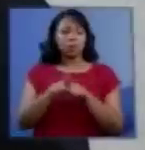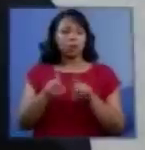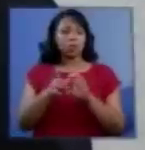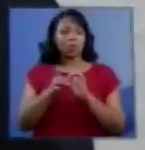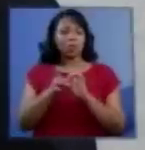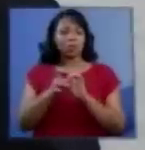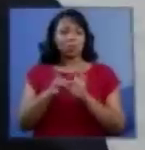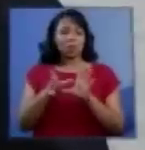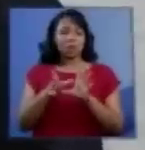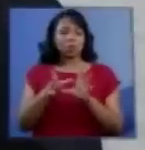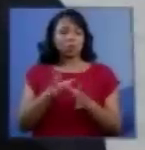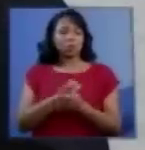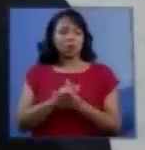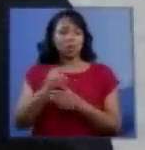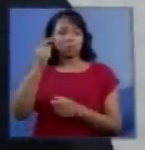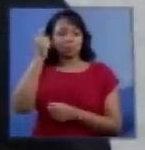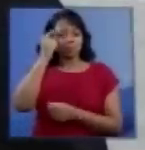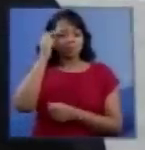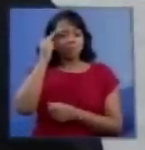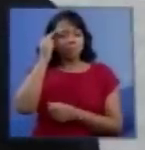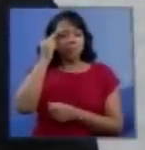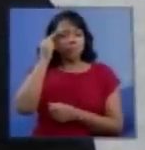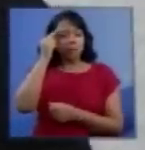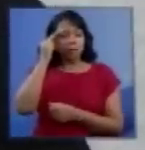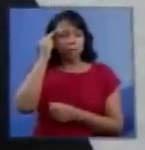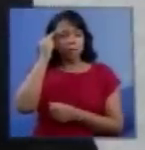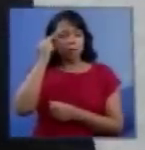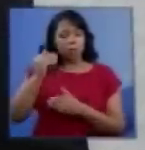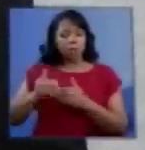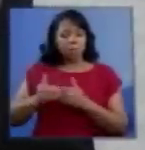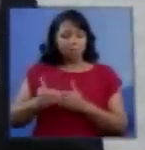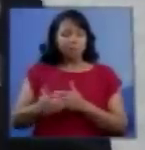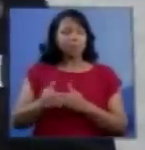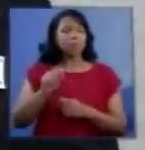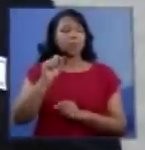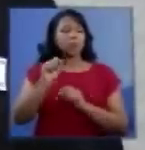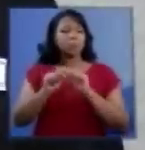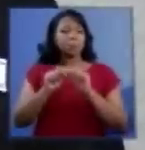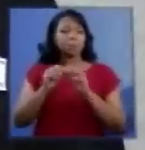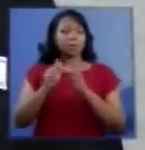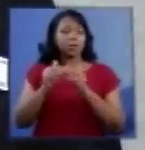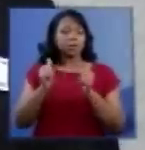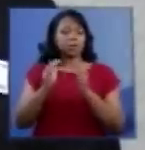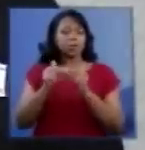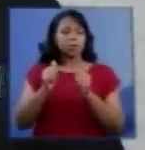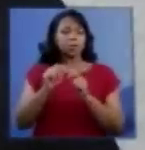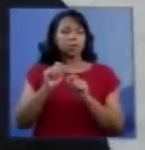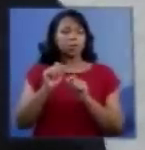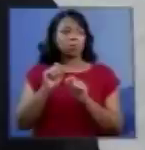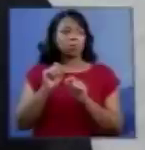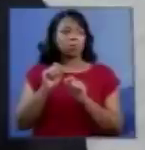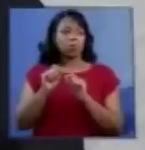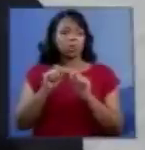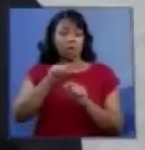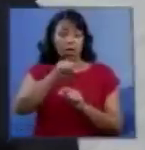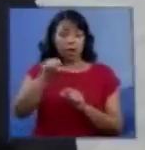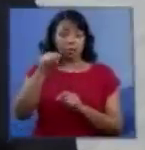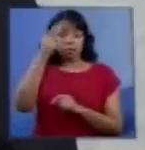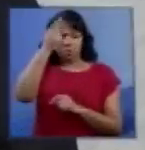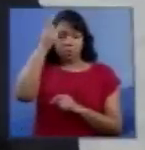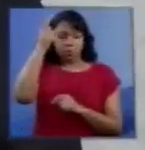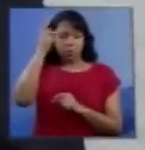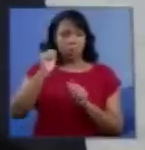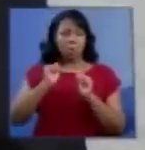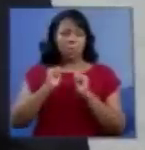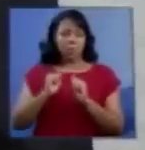como esta Nossa reflexão Neste período breve pedindo para que aqueles que podem